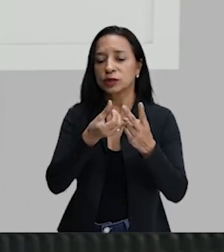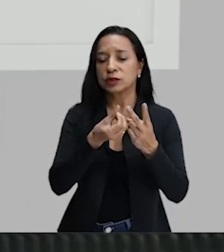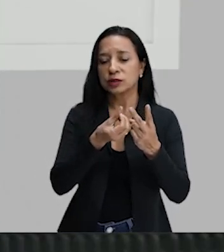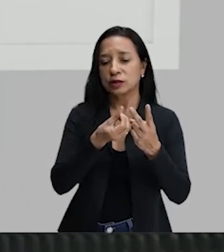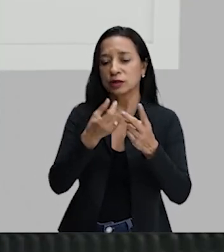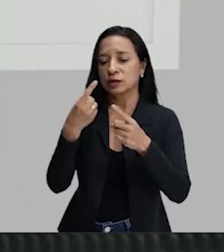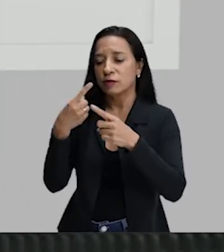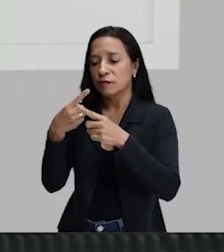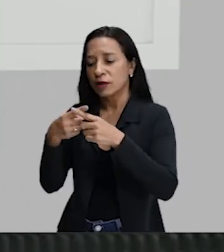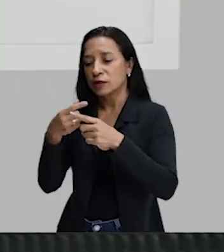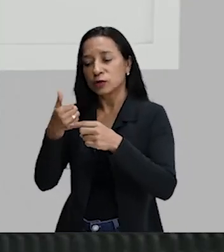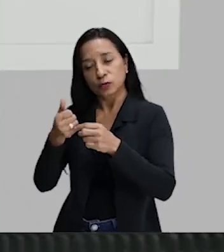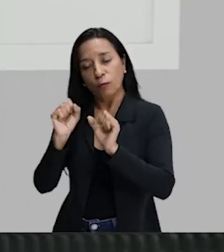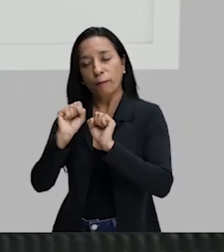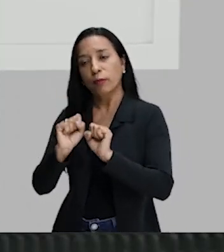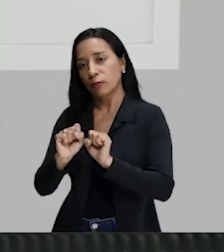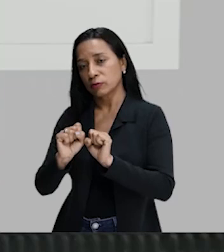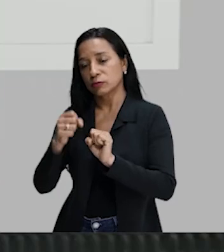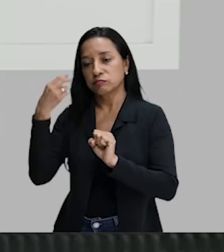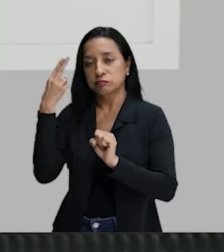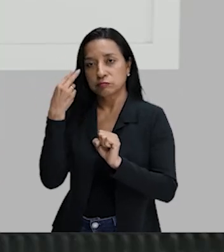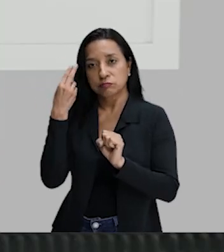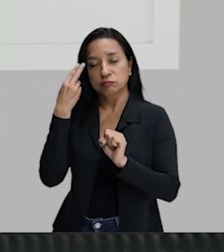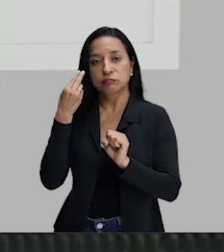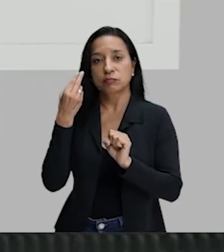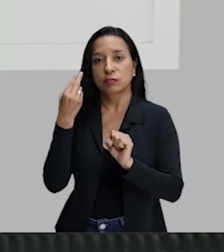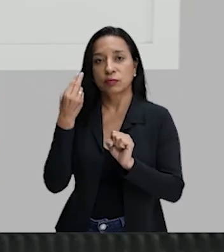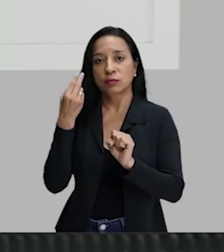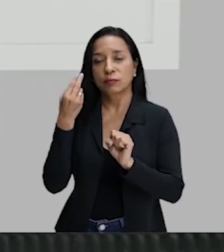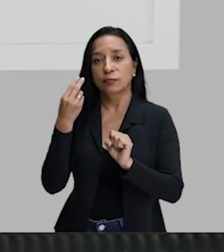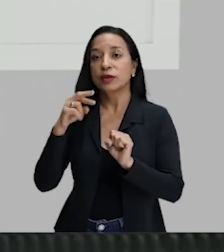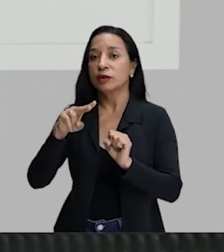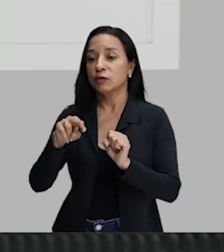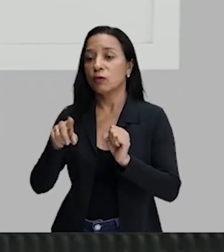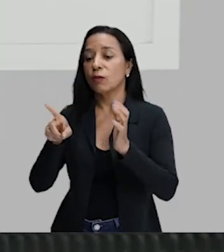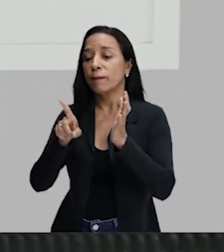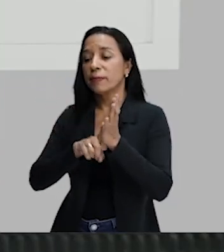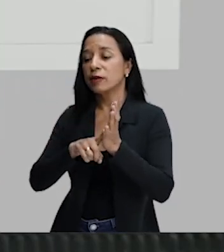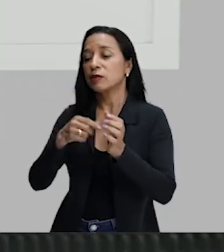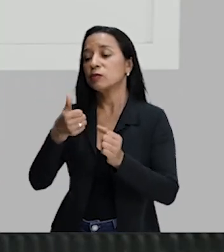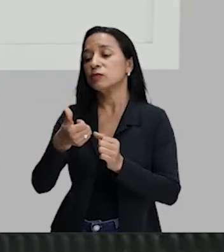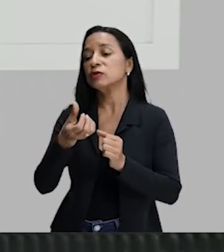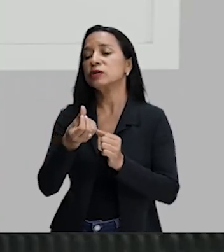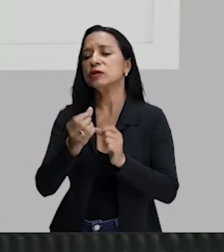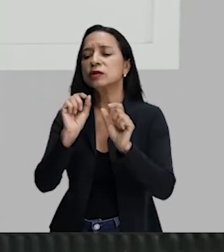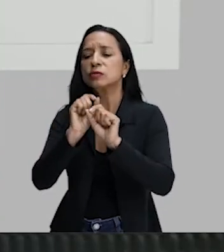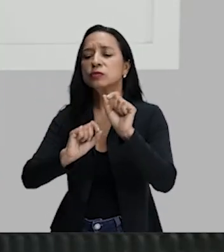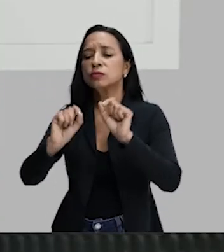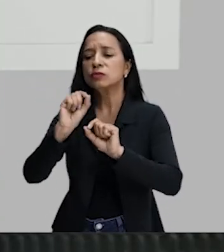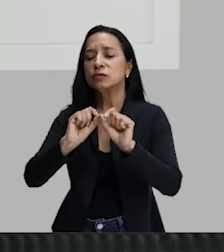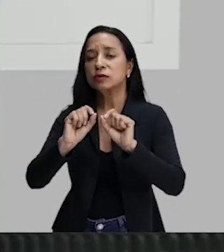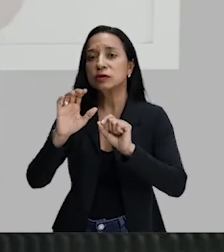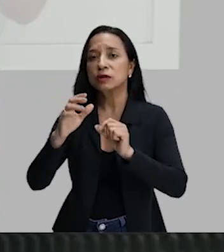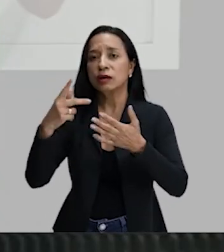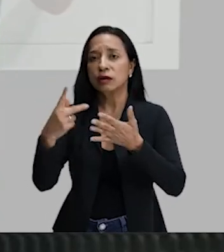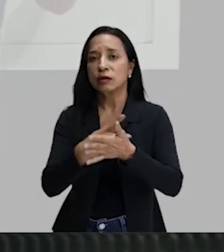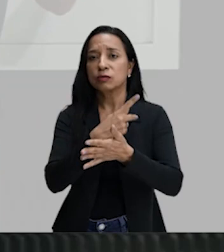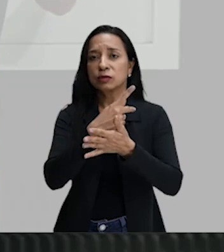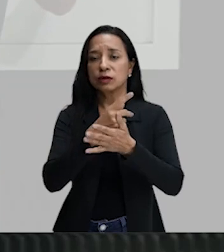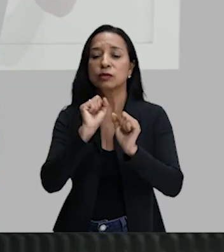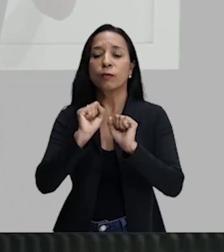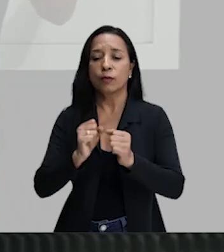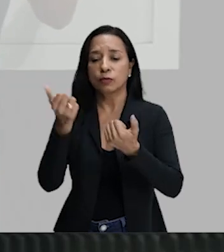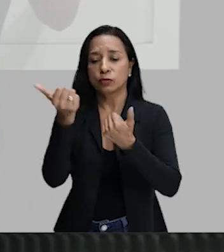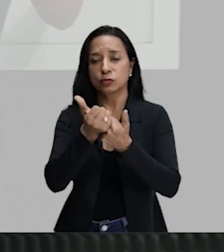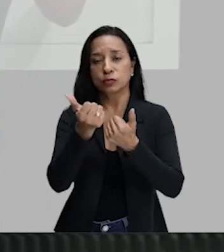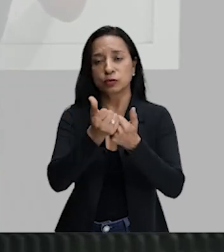Né? 16 multiplicado por menos 1 dá menos 16. Olha o que acontece aqui. Eu posso